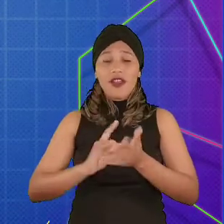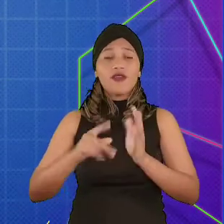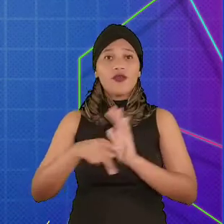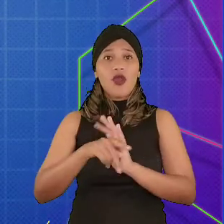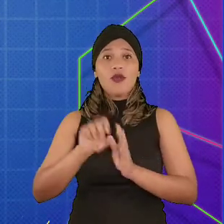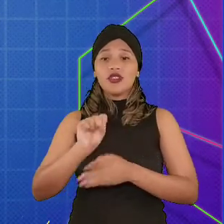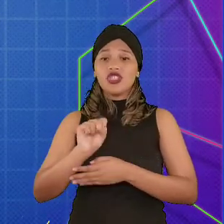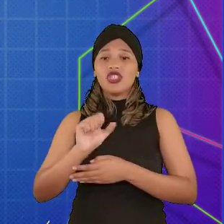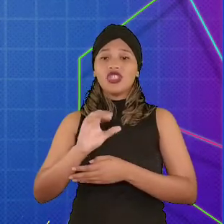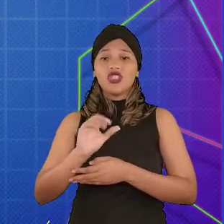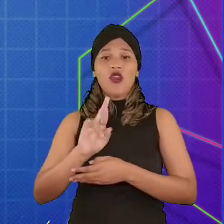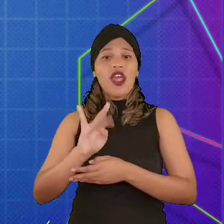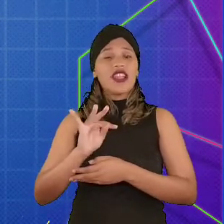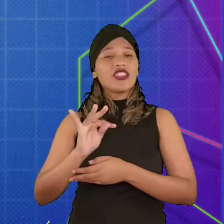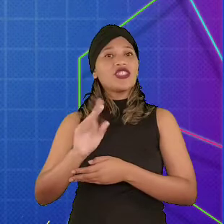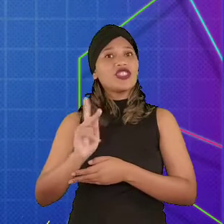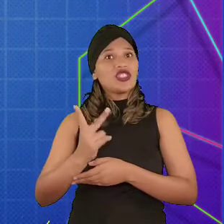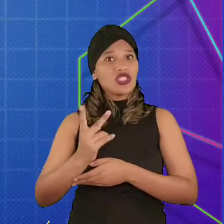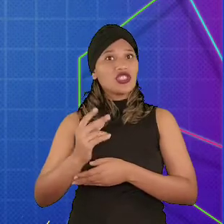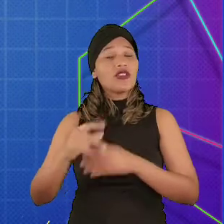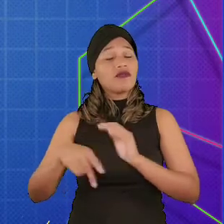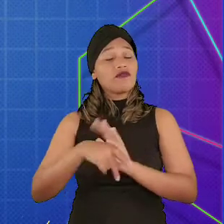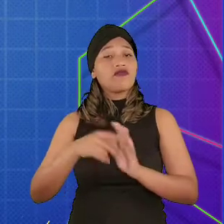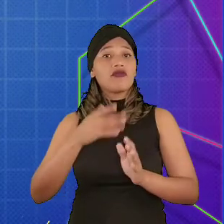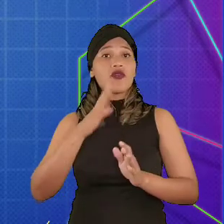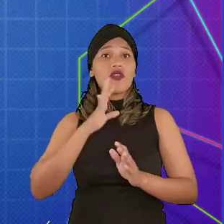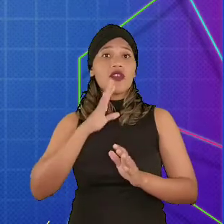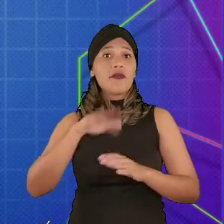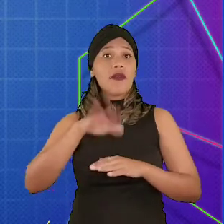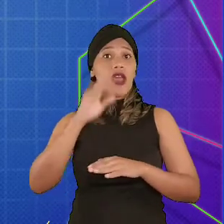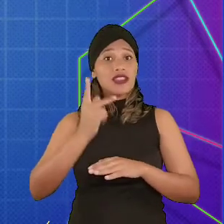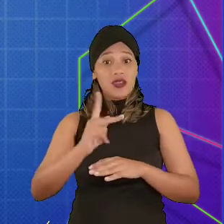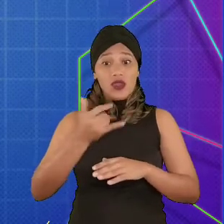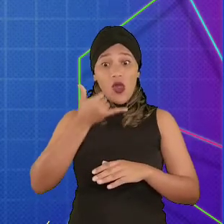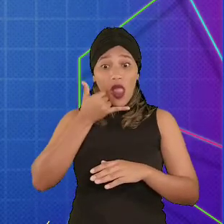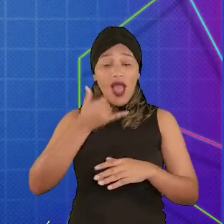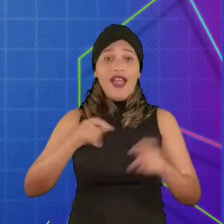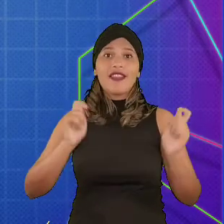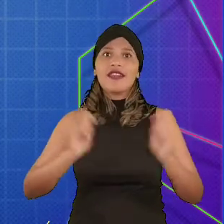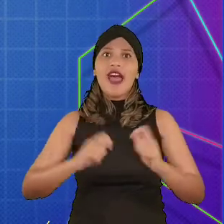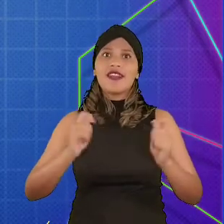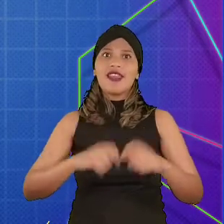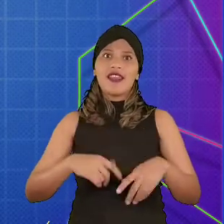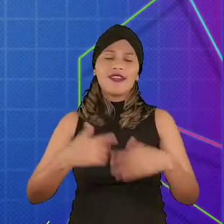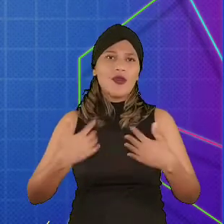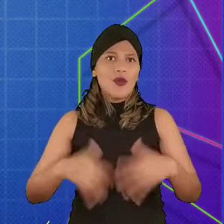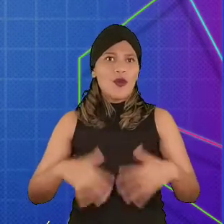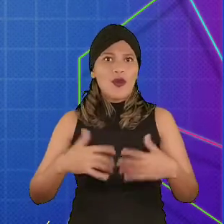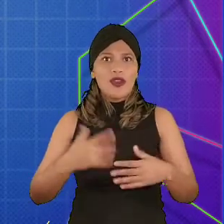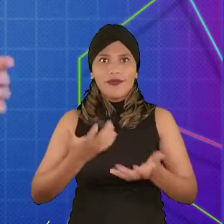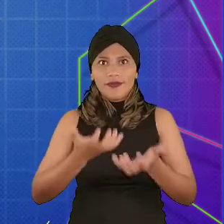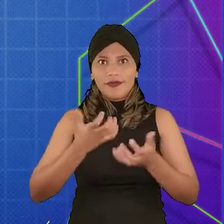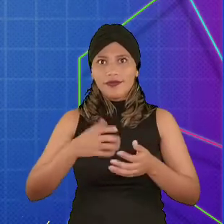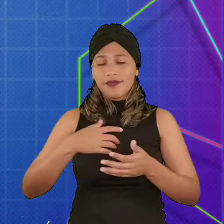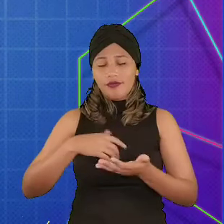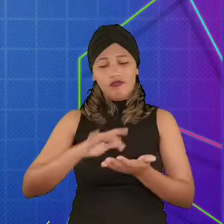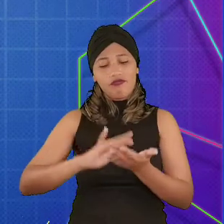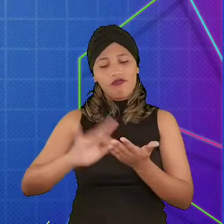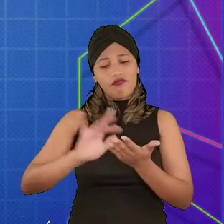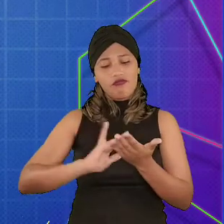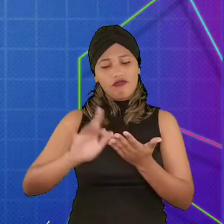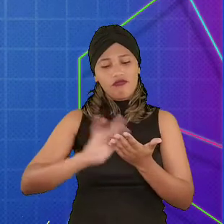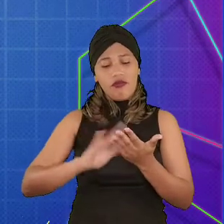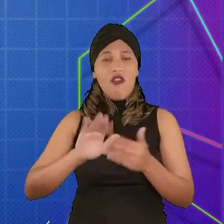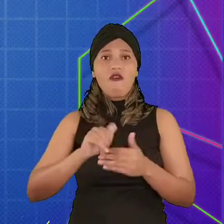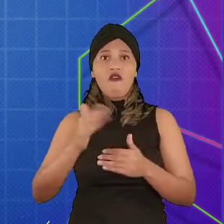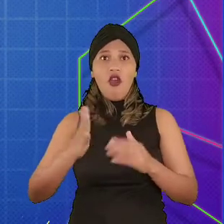a gente vai de fato se aprofundar um pouco mais nesse programinha Lembrando que ele também roda no seu celular pelo navegador para quem quiser